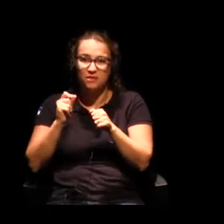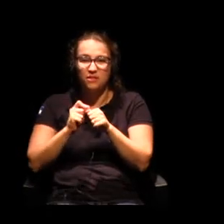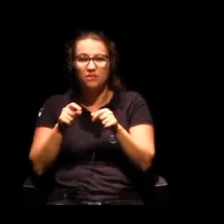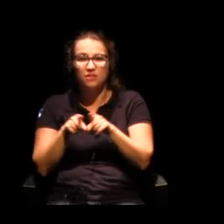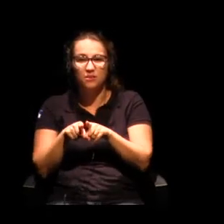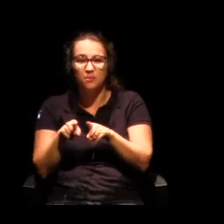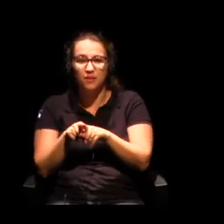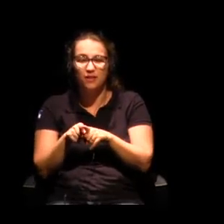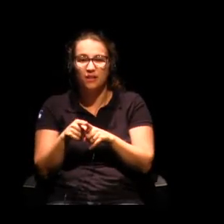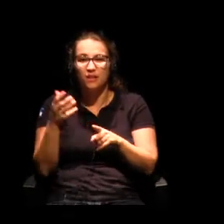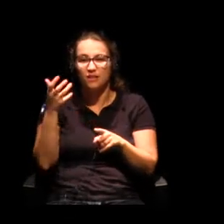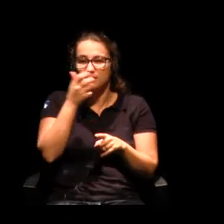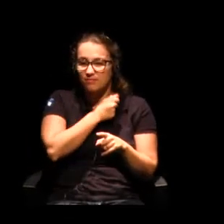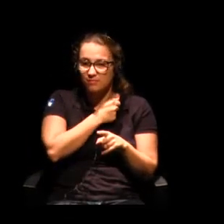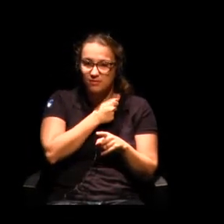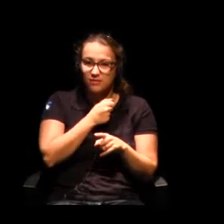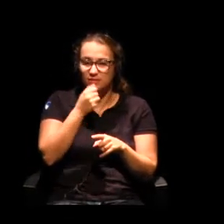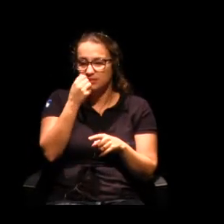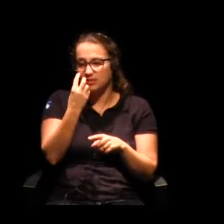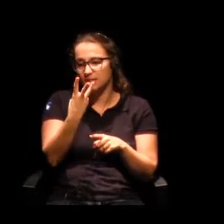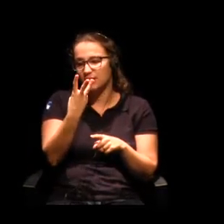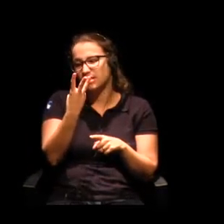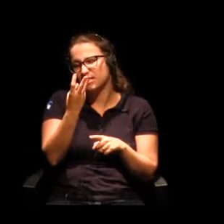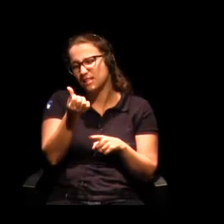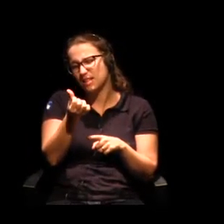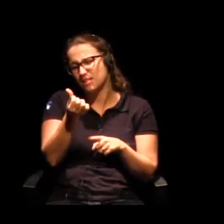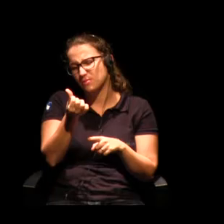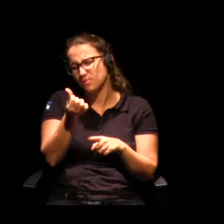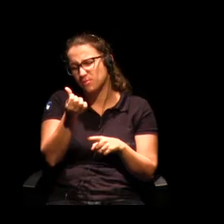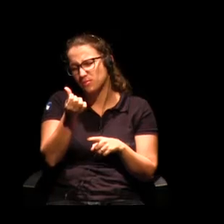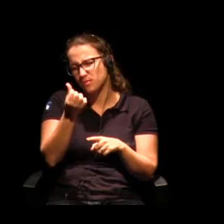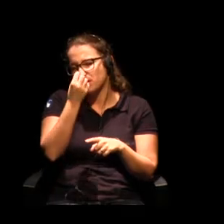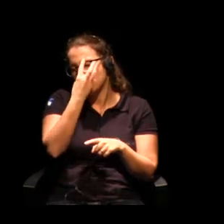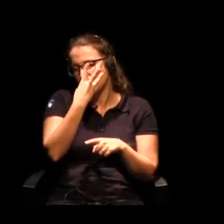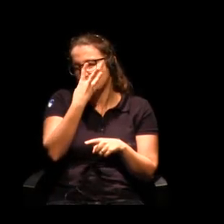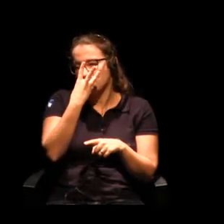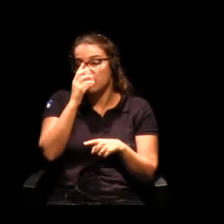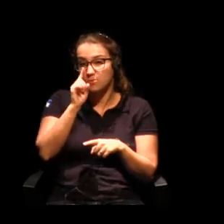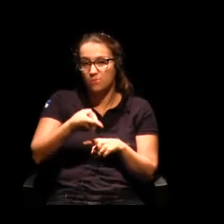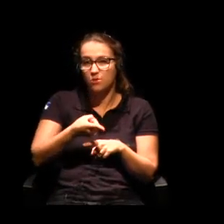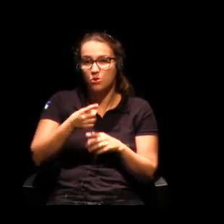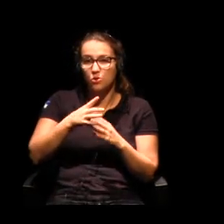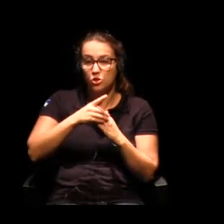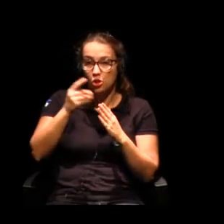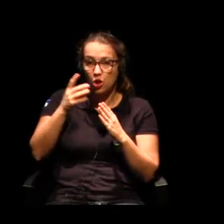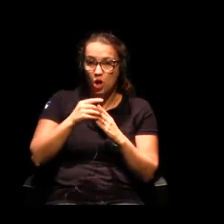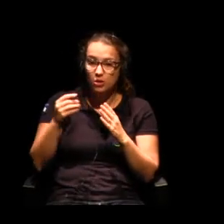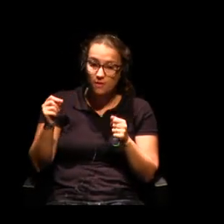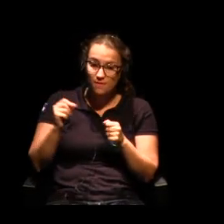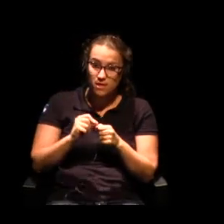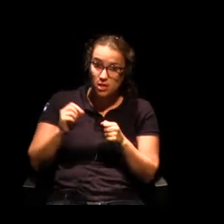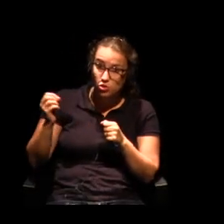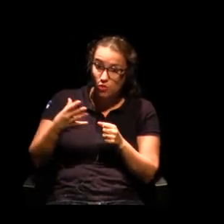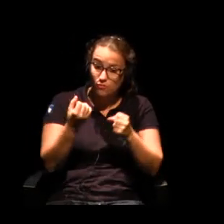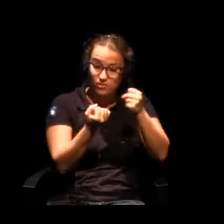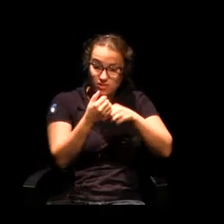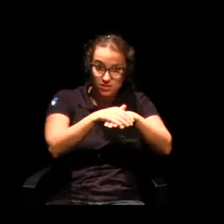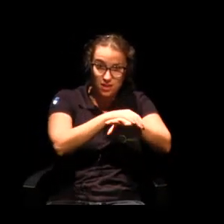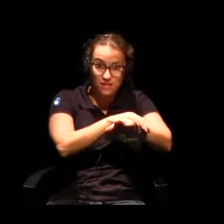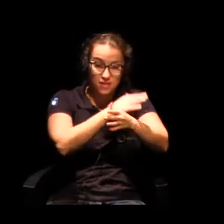desse projeto, fazendo também, ganhamos $300 mil para projetar um